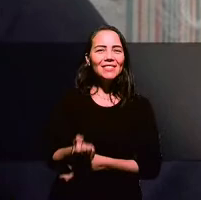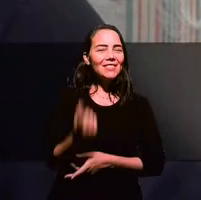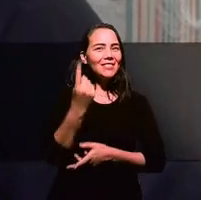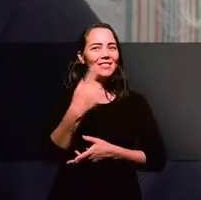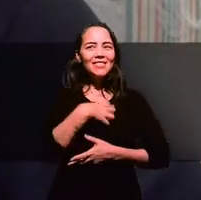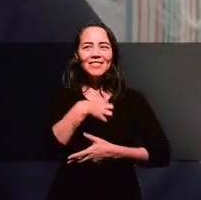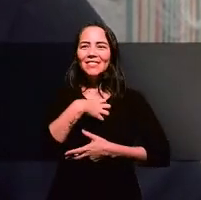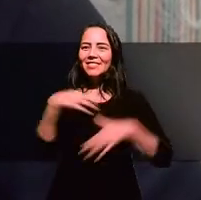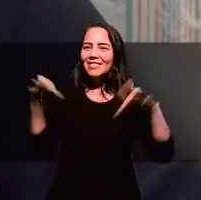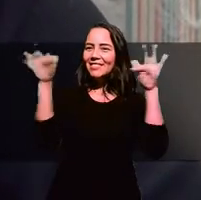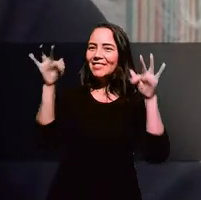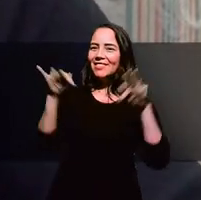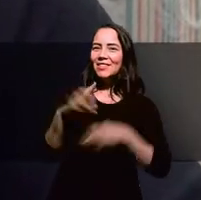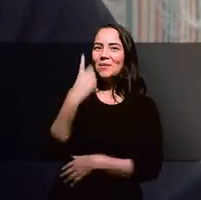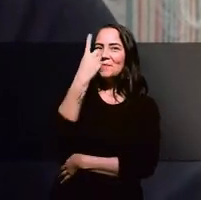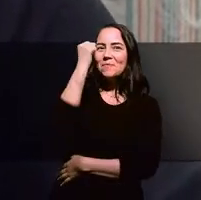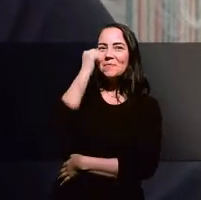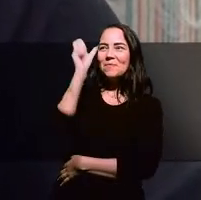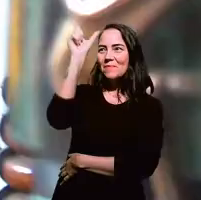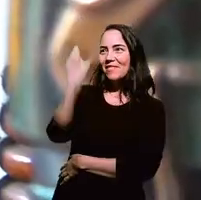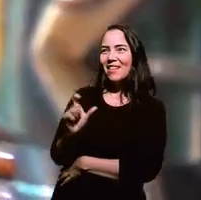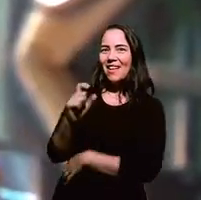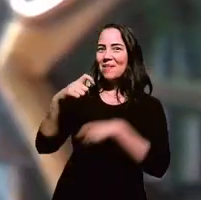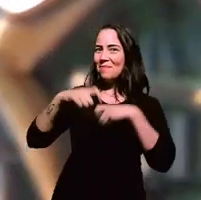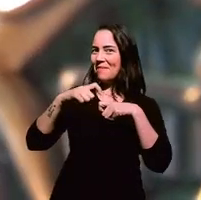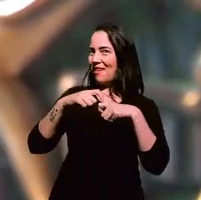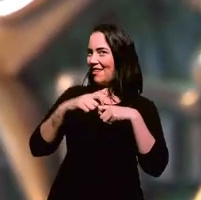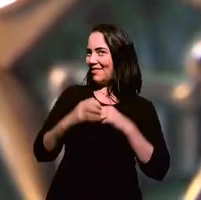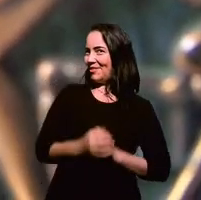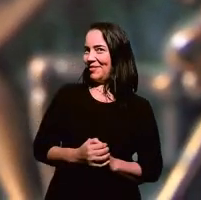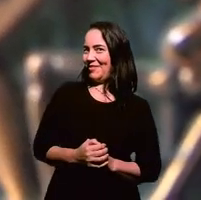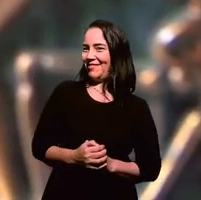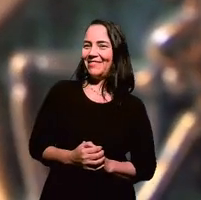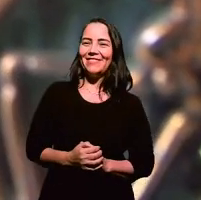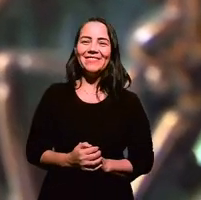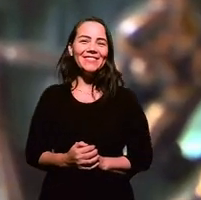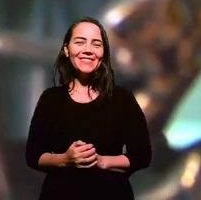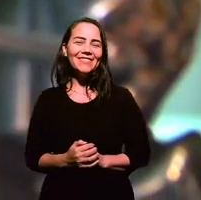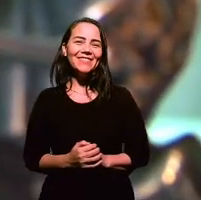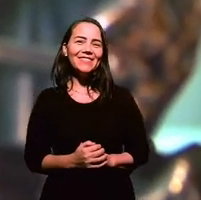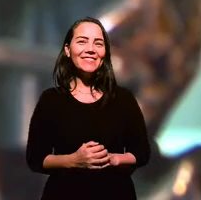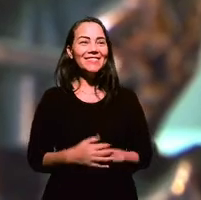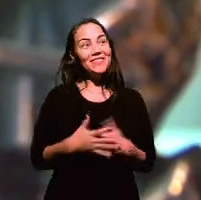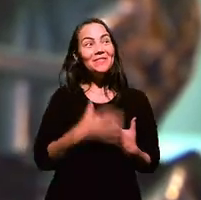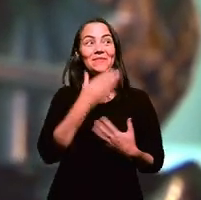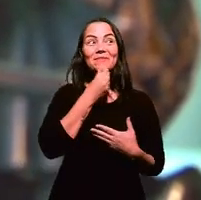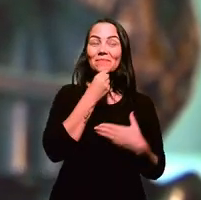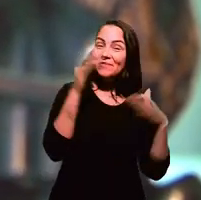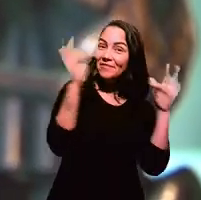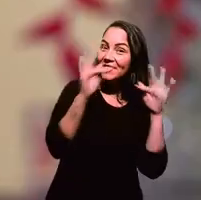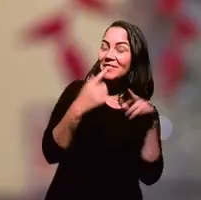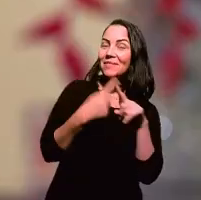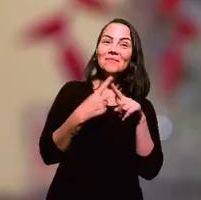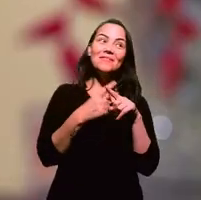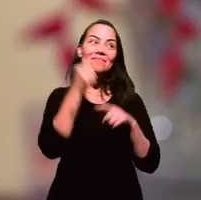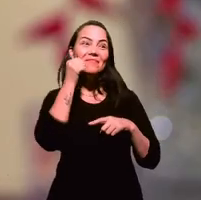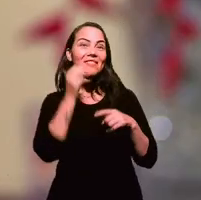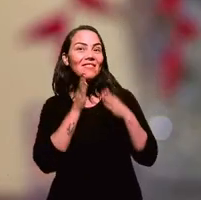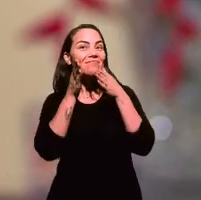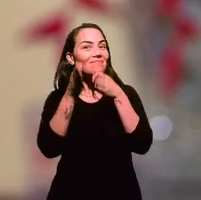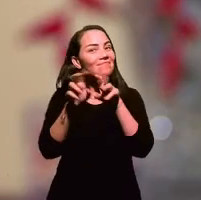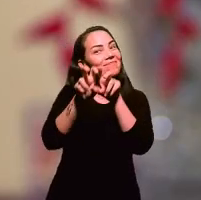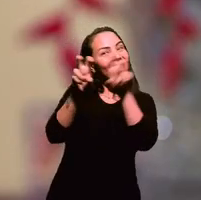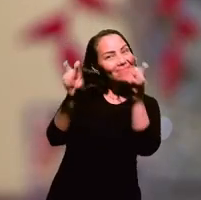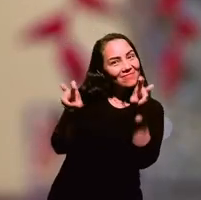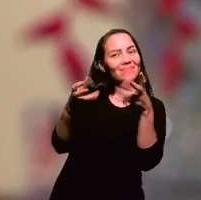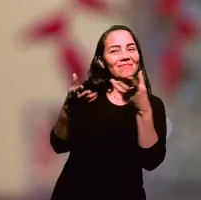eles ficaram contentes, os homens. Nisso aí eles gostaram, que não precisavam levar a esposa num médico homem. E ainda ficou bastante tempo só ela mulher.